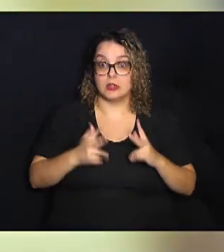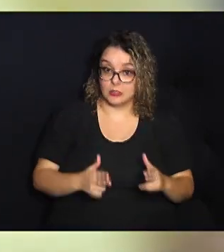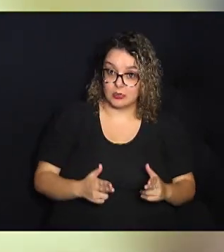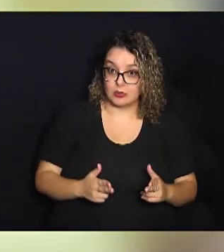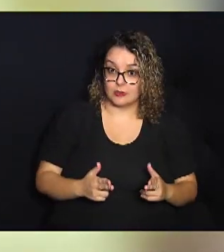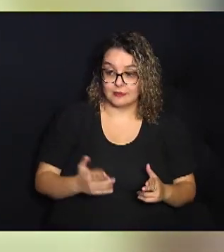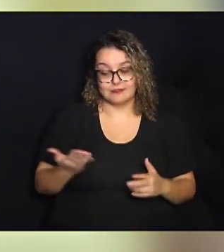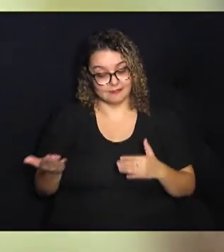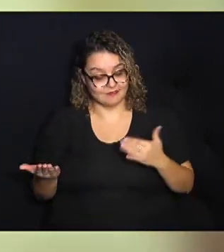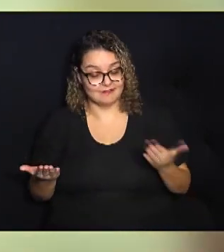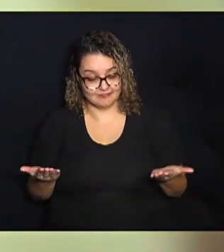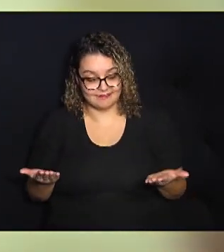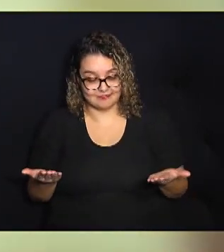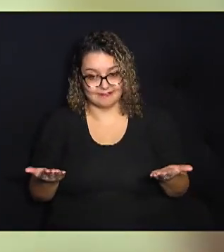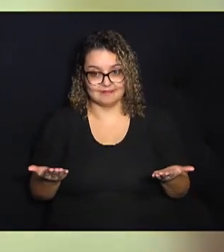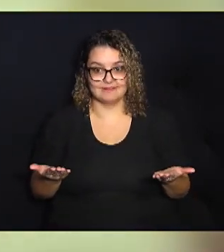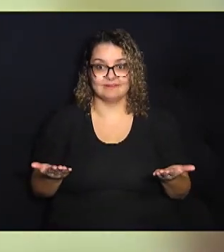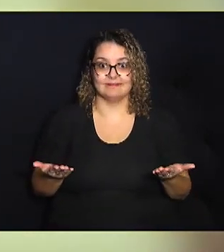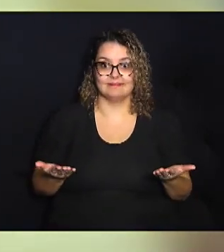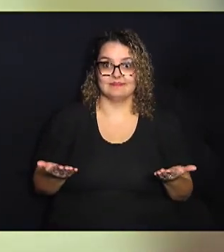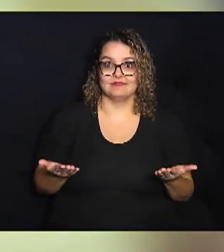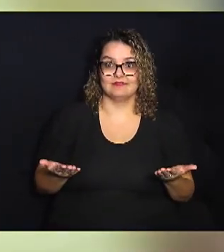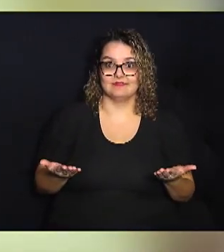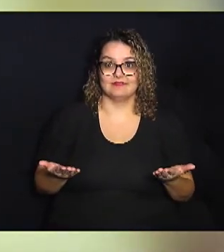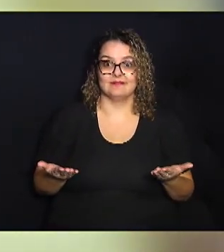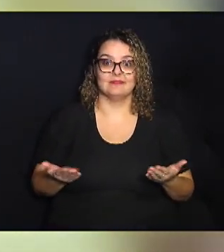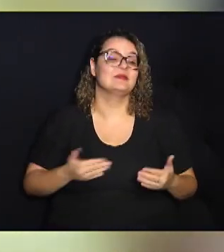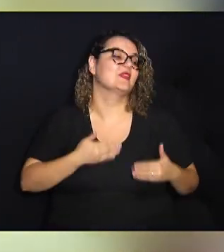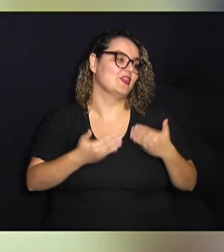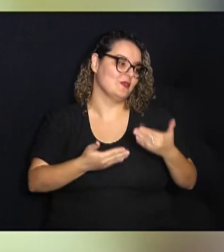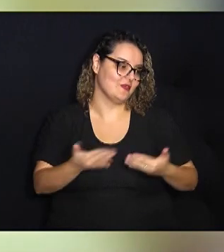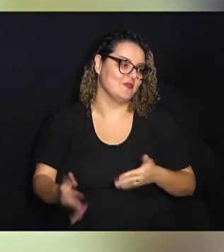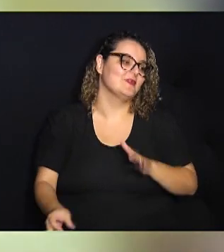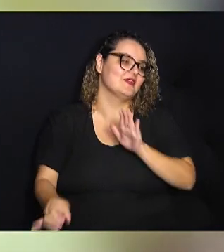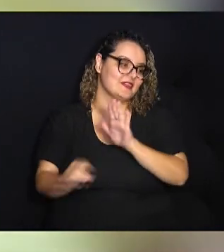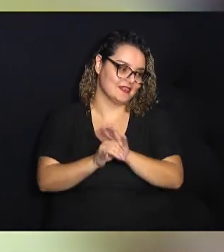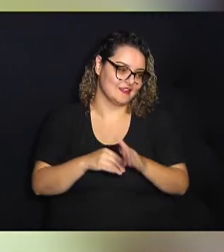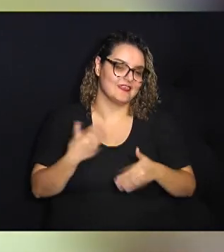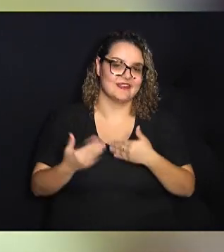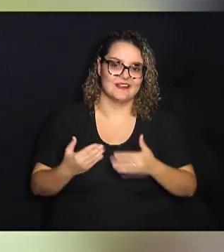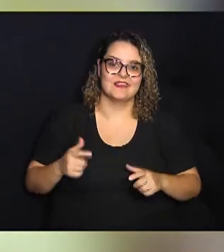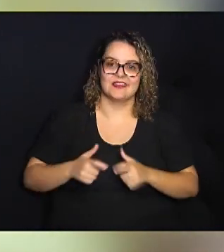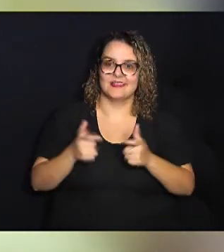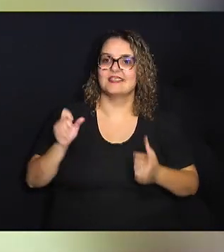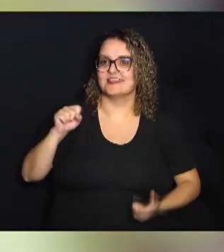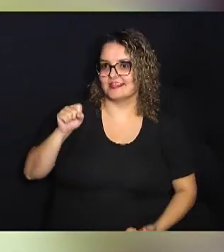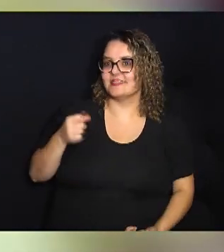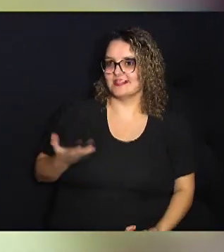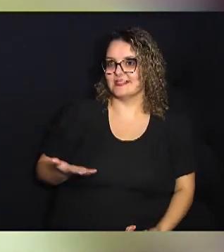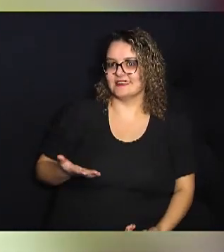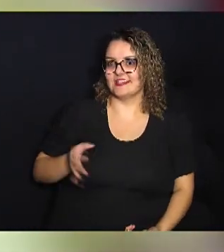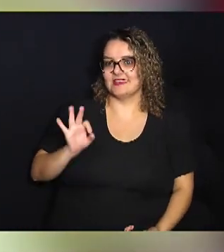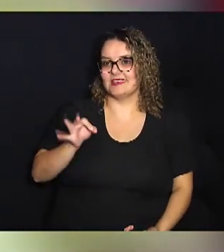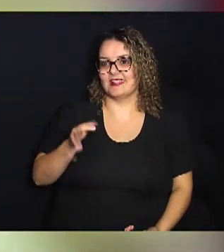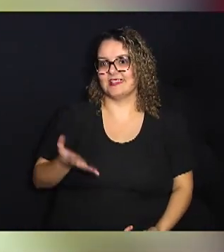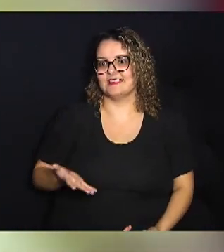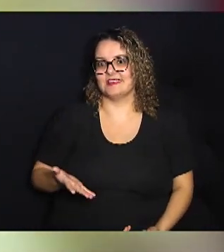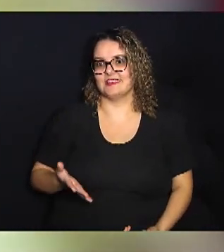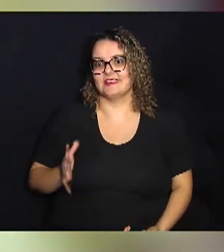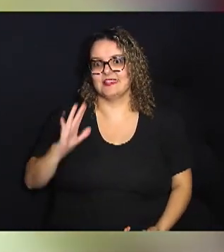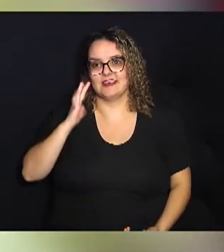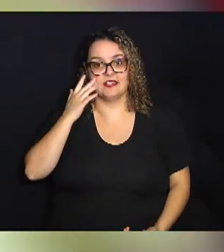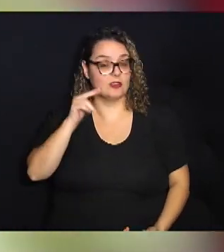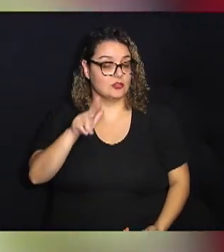dois lados, há um processo identitário aí muito grande, não é? E eu acho que ele